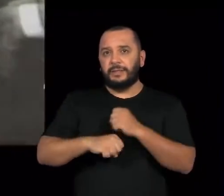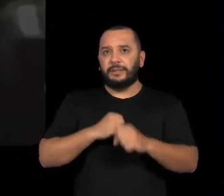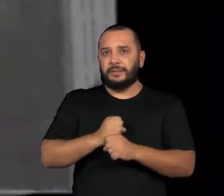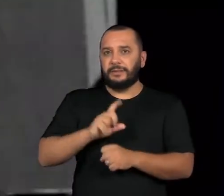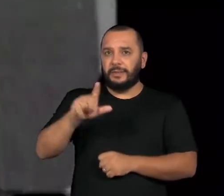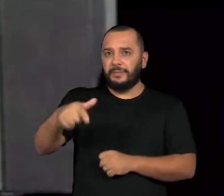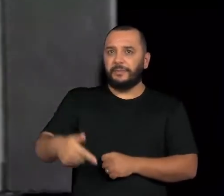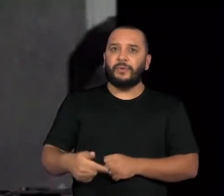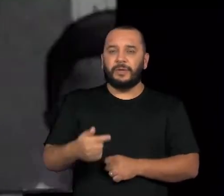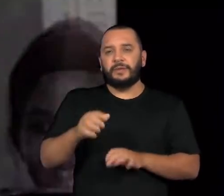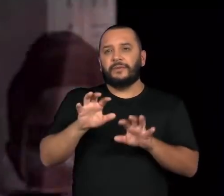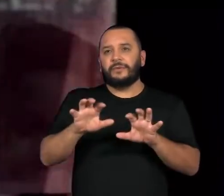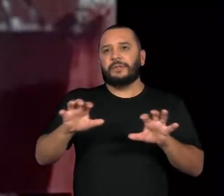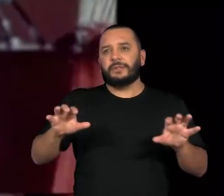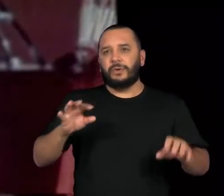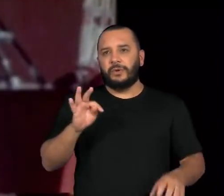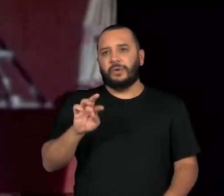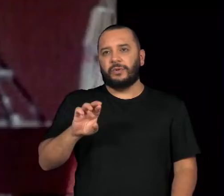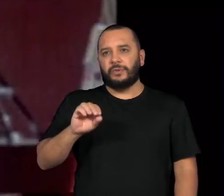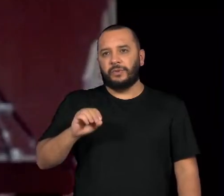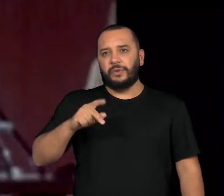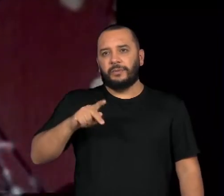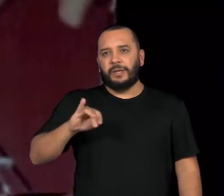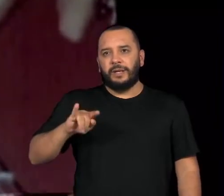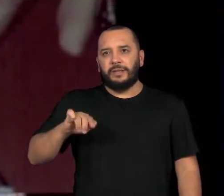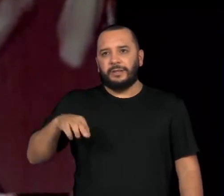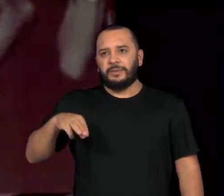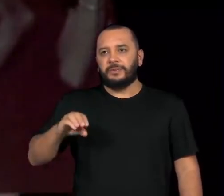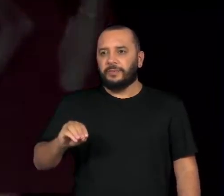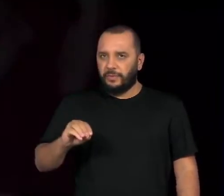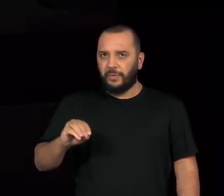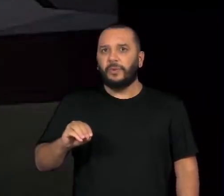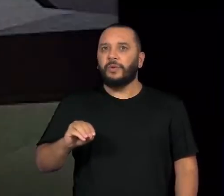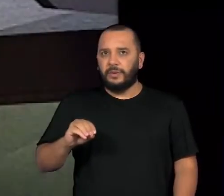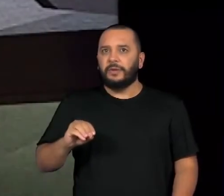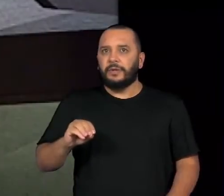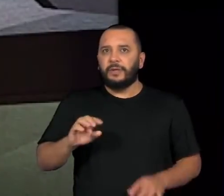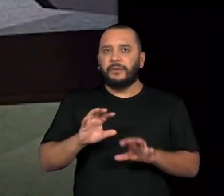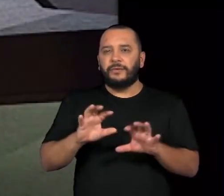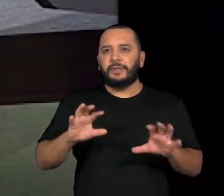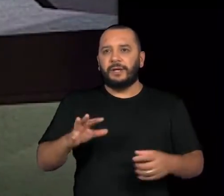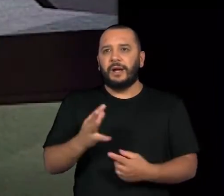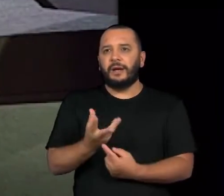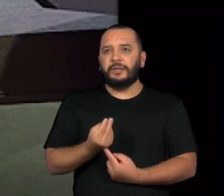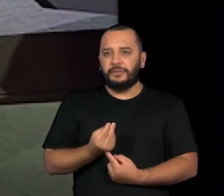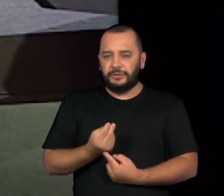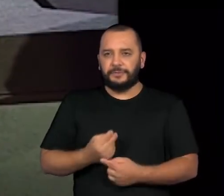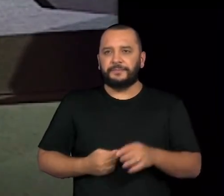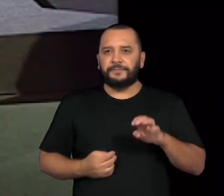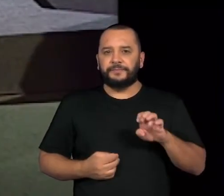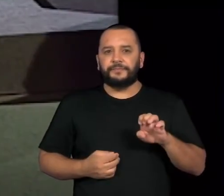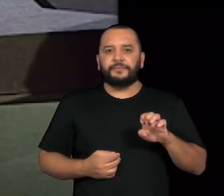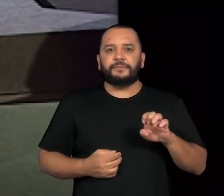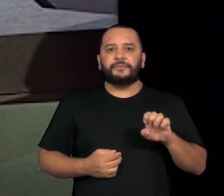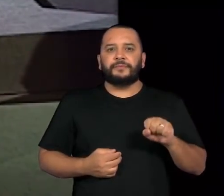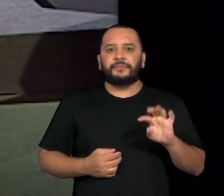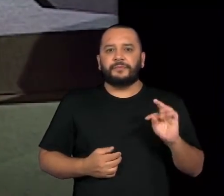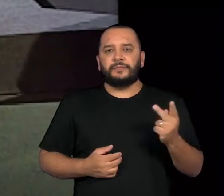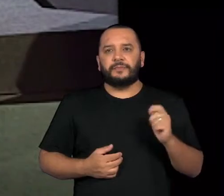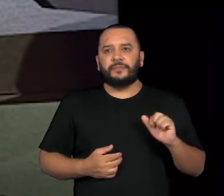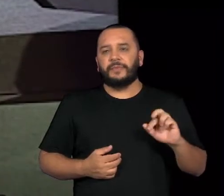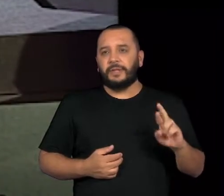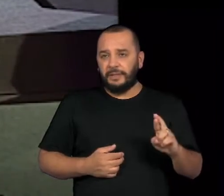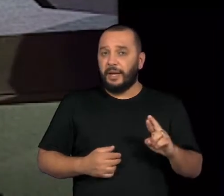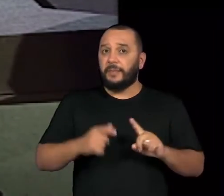para o tropicalismo, que daria um novo rumo às nossas artes. Esther Góes interpretou Tarsila